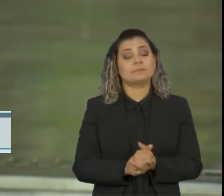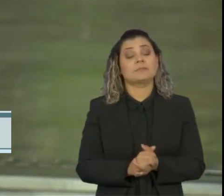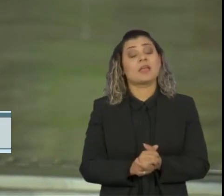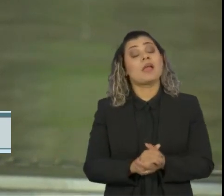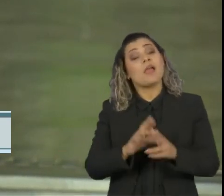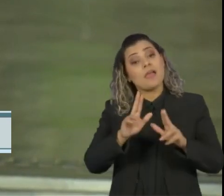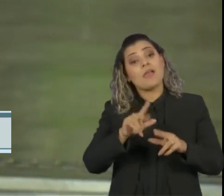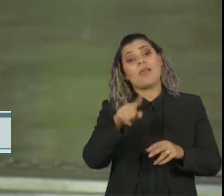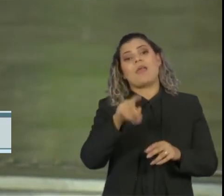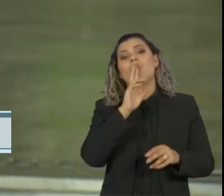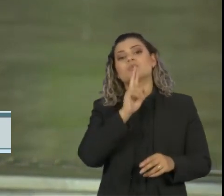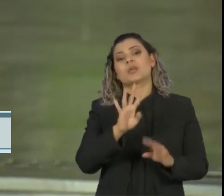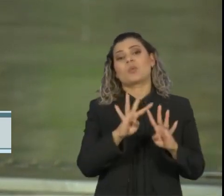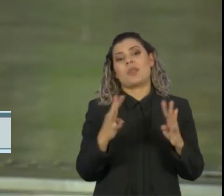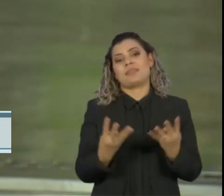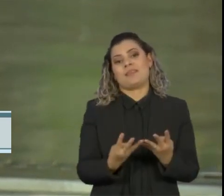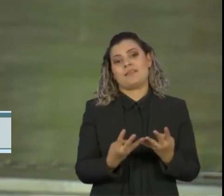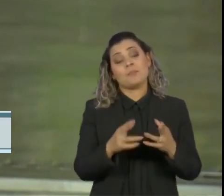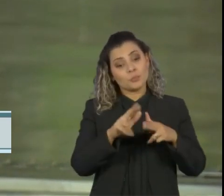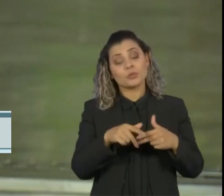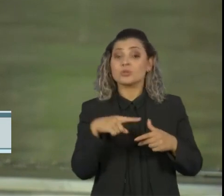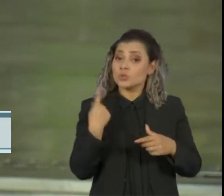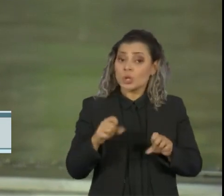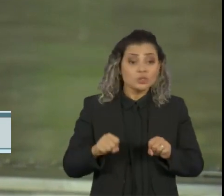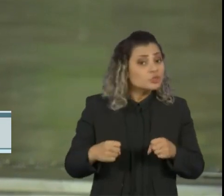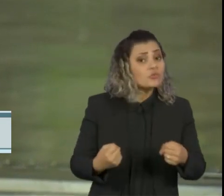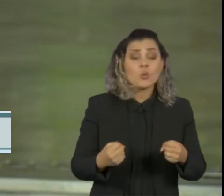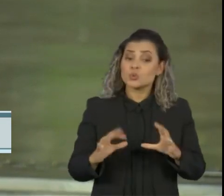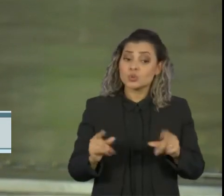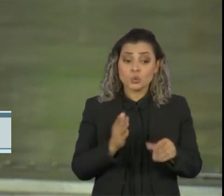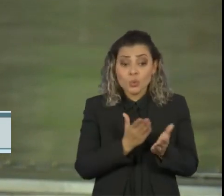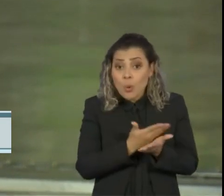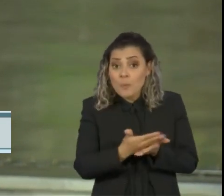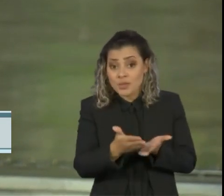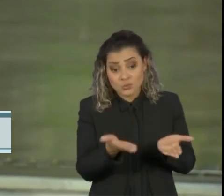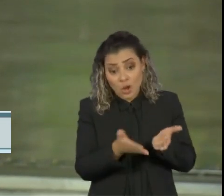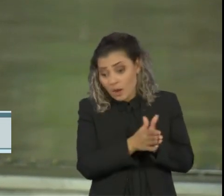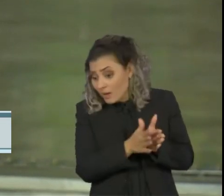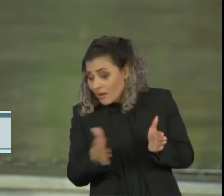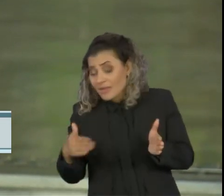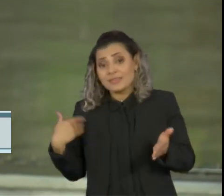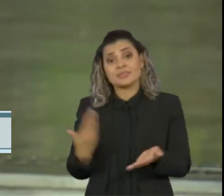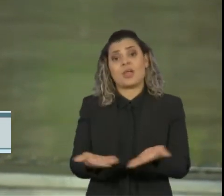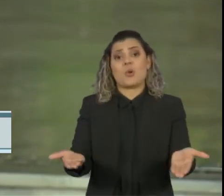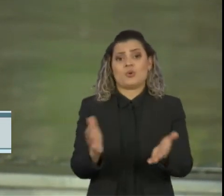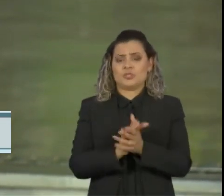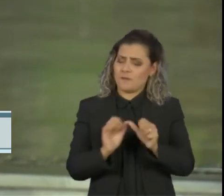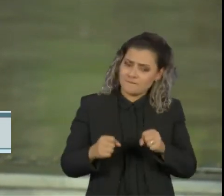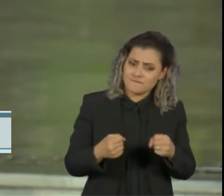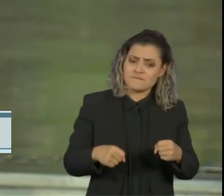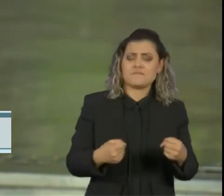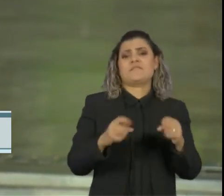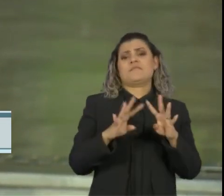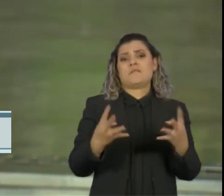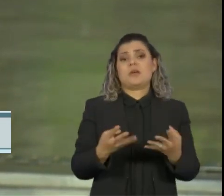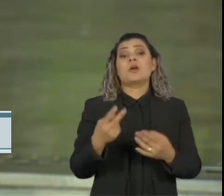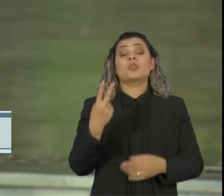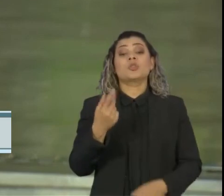dessa quarentena, desse esforço que foi feito por todos nós. Nós tivemos agora